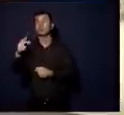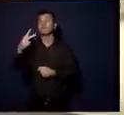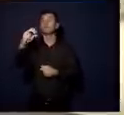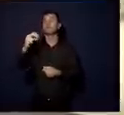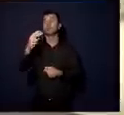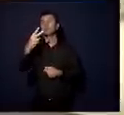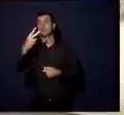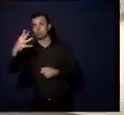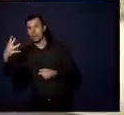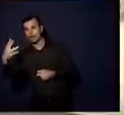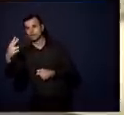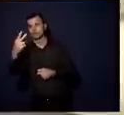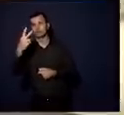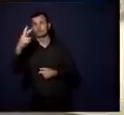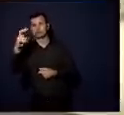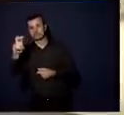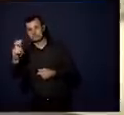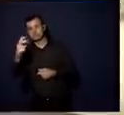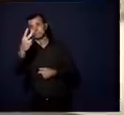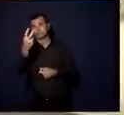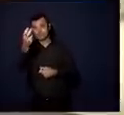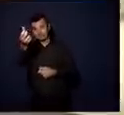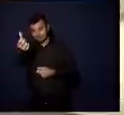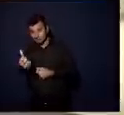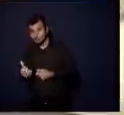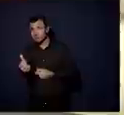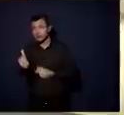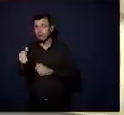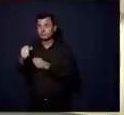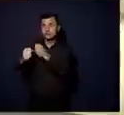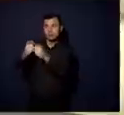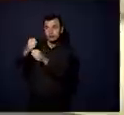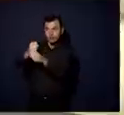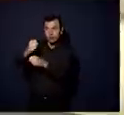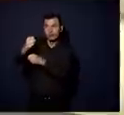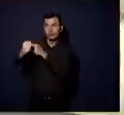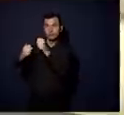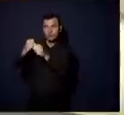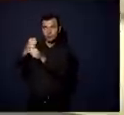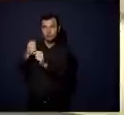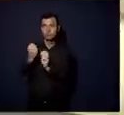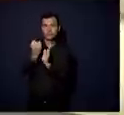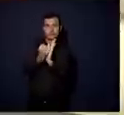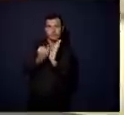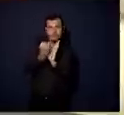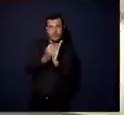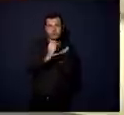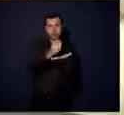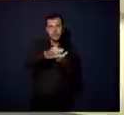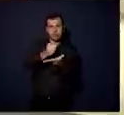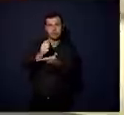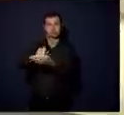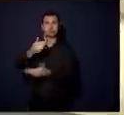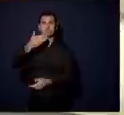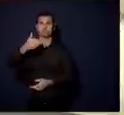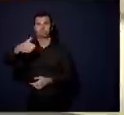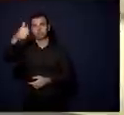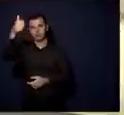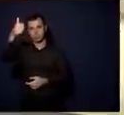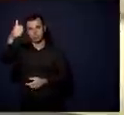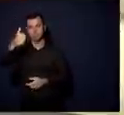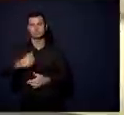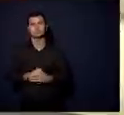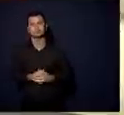2025 2026 a gente veja a cada ano esse resultado fiscal melhorando no mesmo